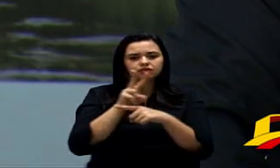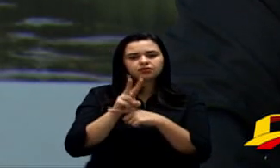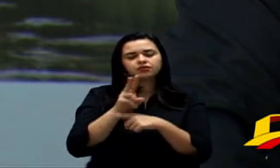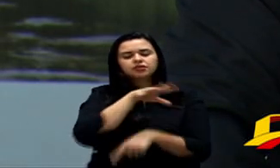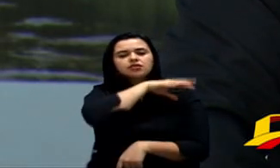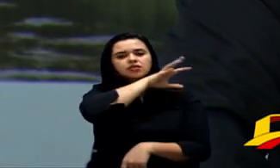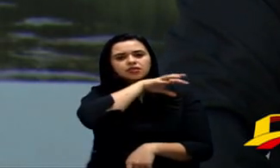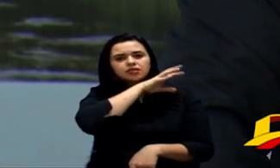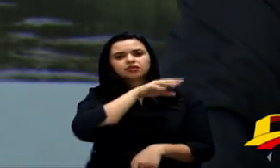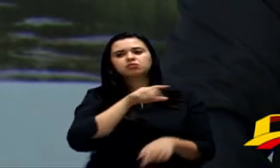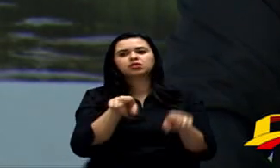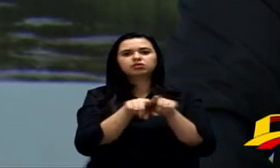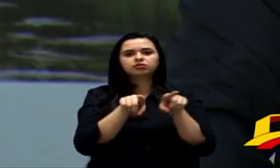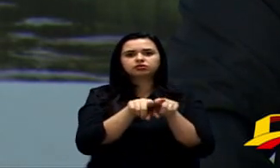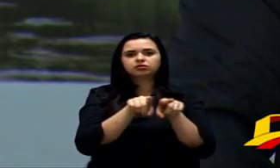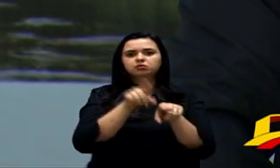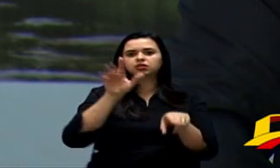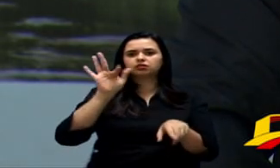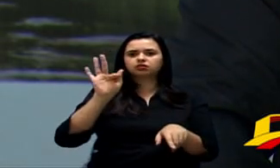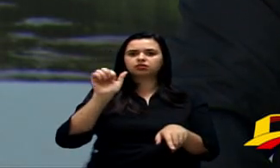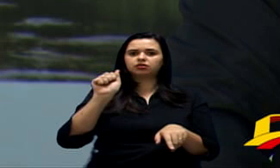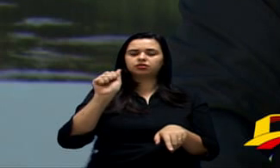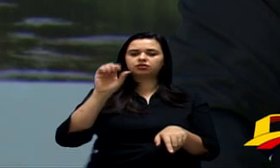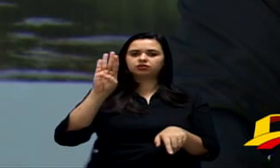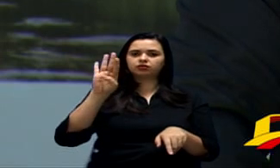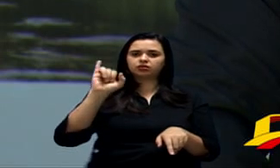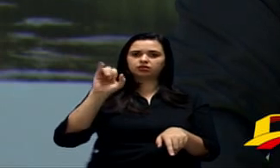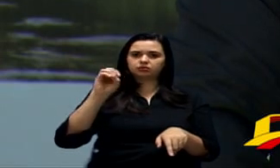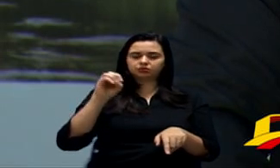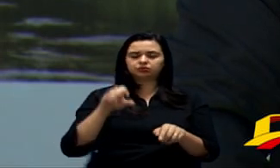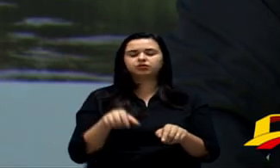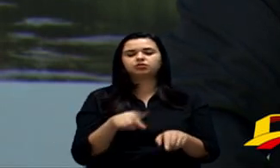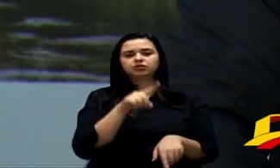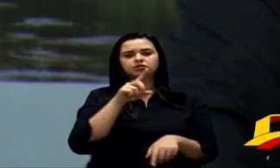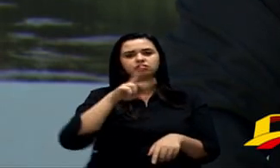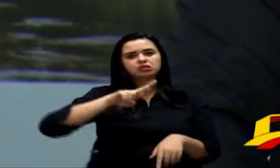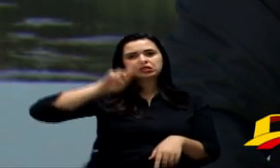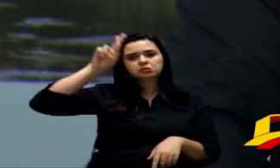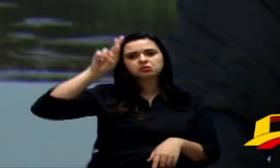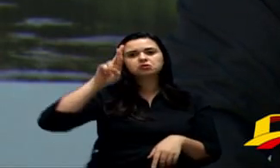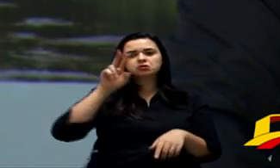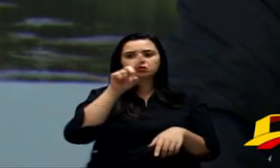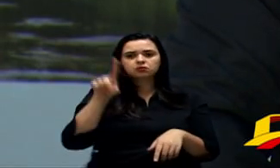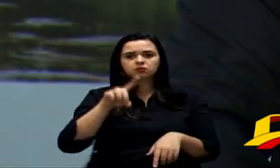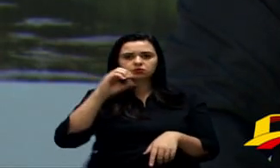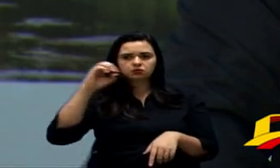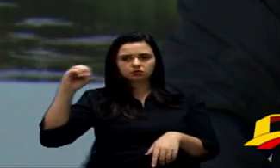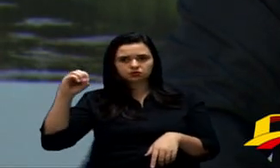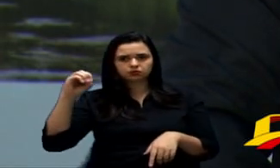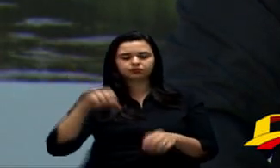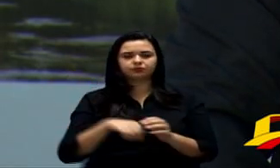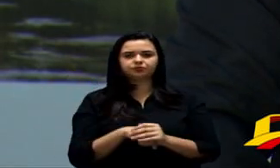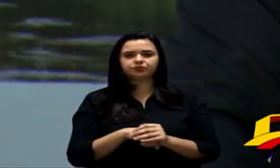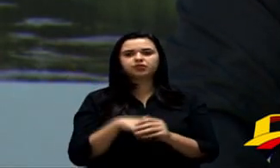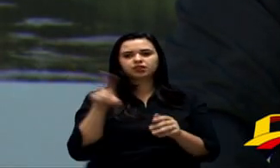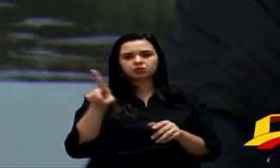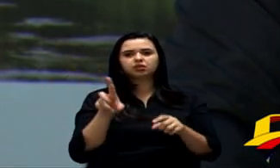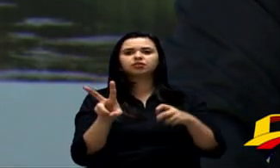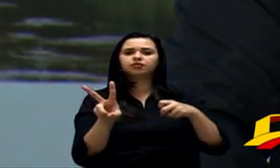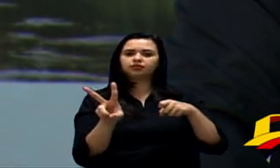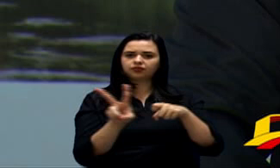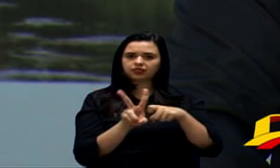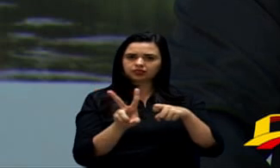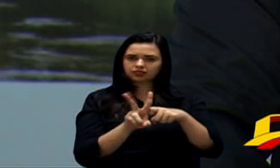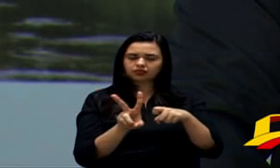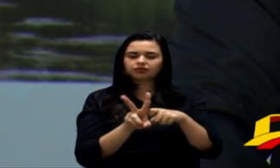zoológico, o doutor André e o Rodrigo, que são veterinários, também são categóricos pela permanência do Sandro na